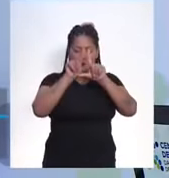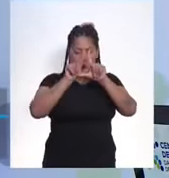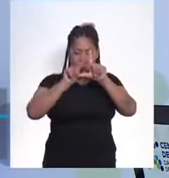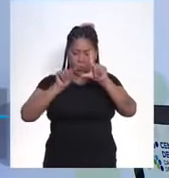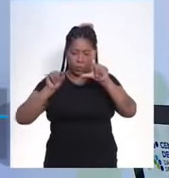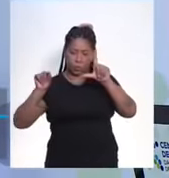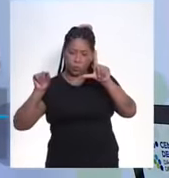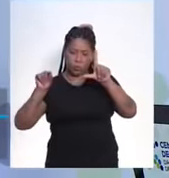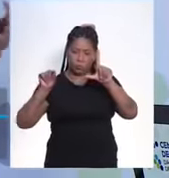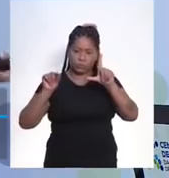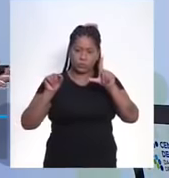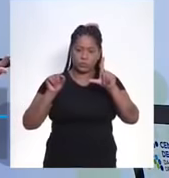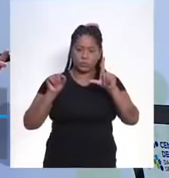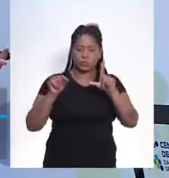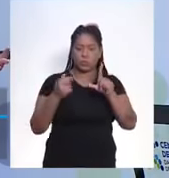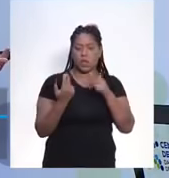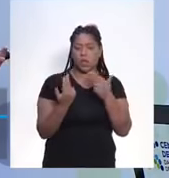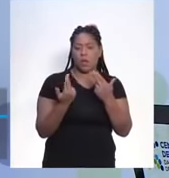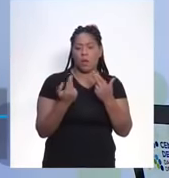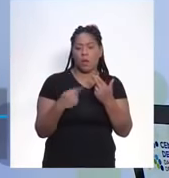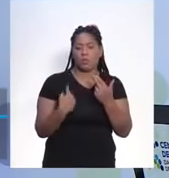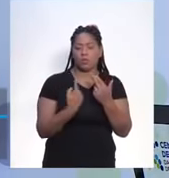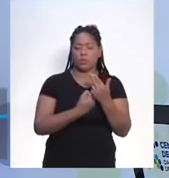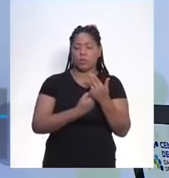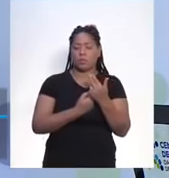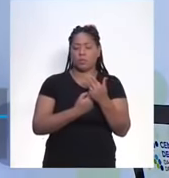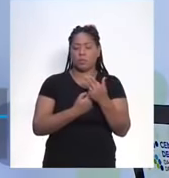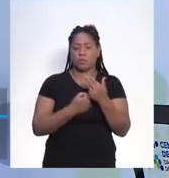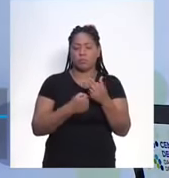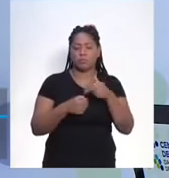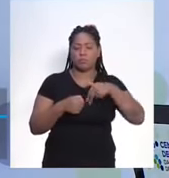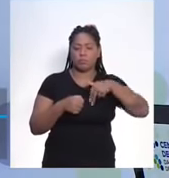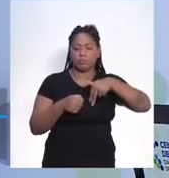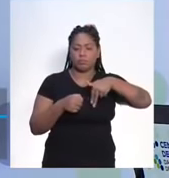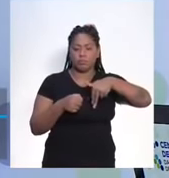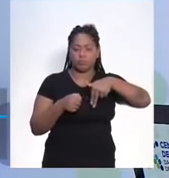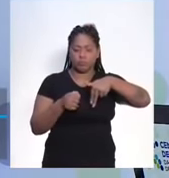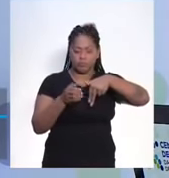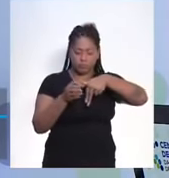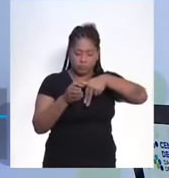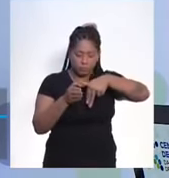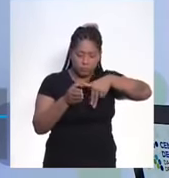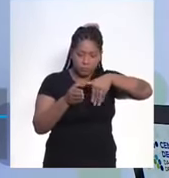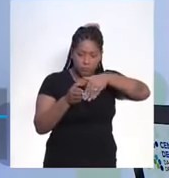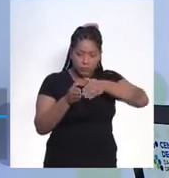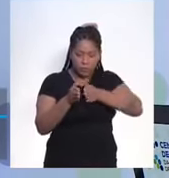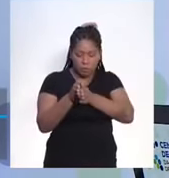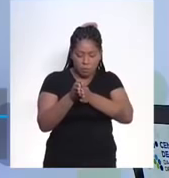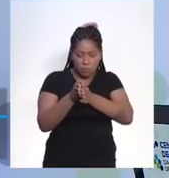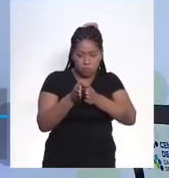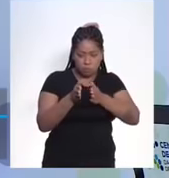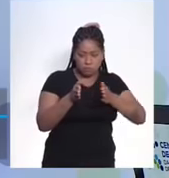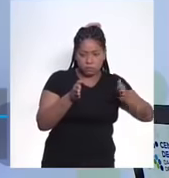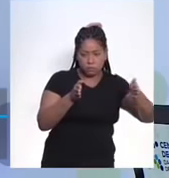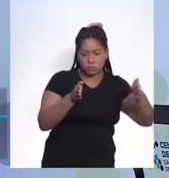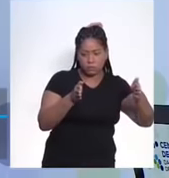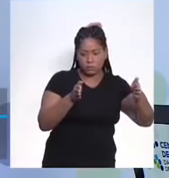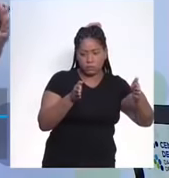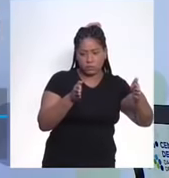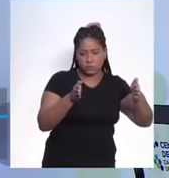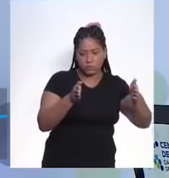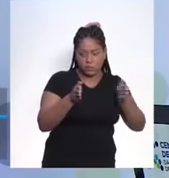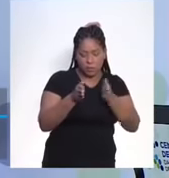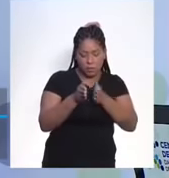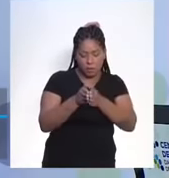no caso aí andar para a esquerda então aí quando você vê o plano Quando você vê essa movimentação ele tá andando